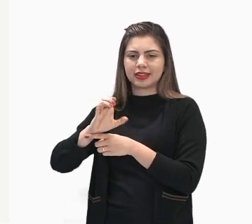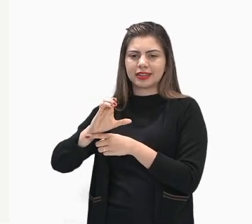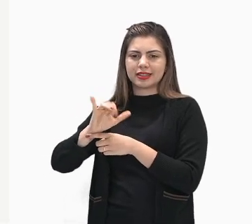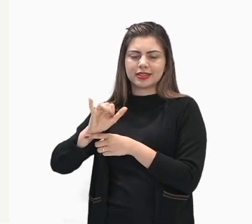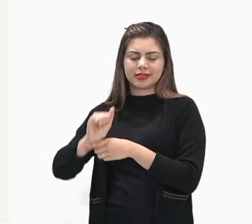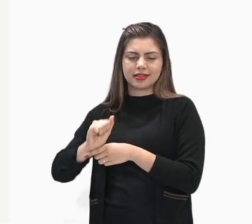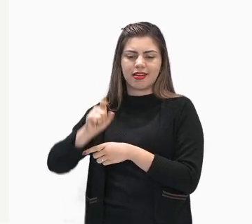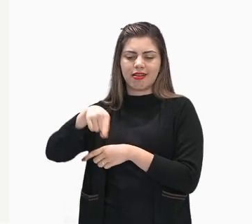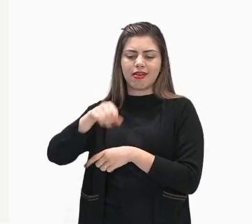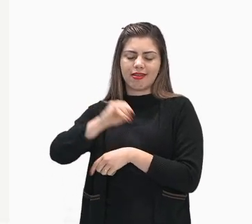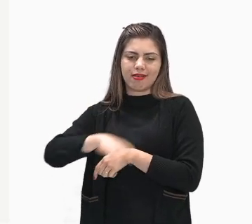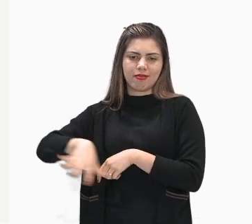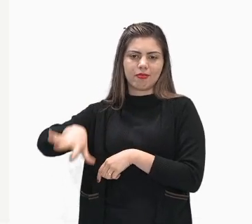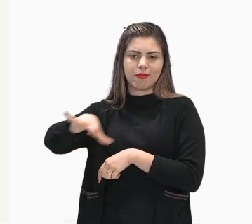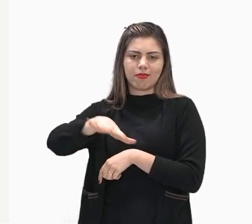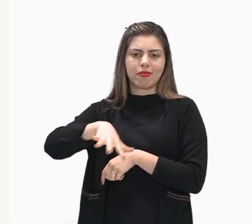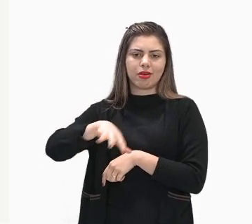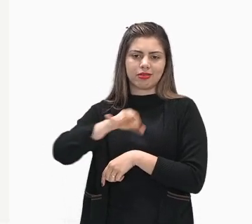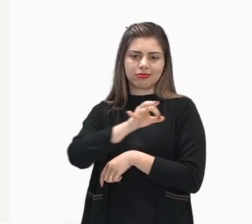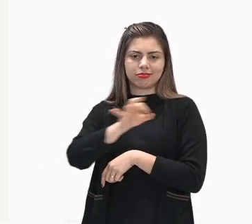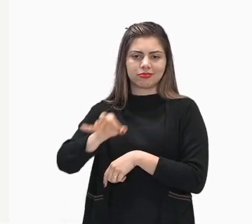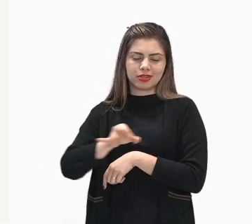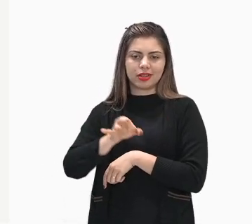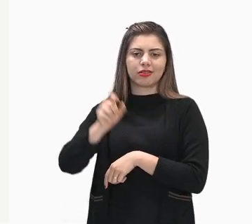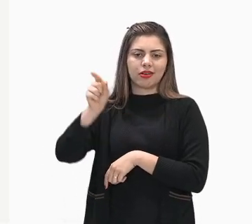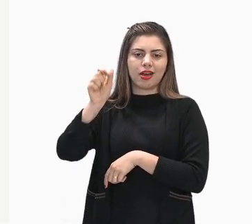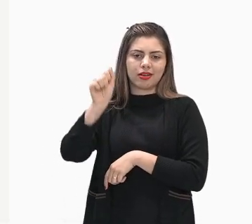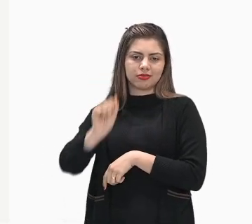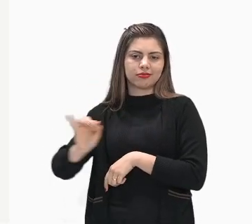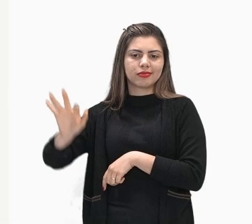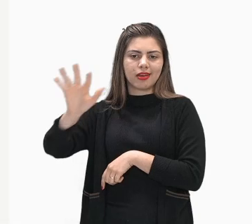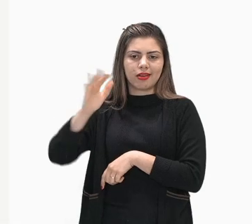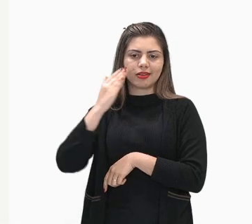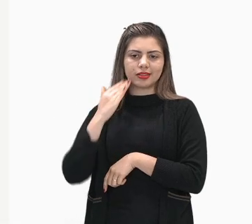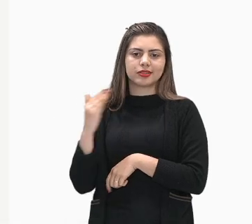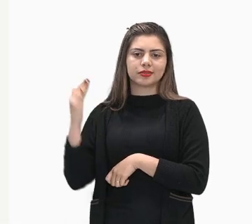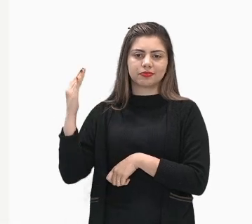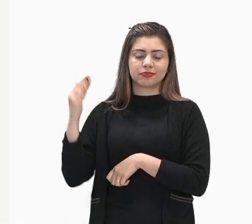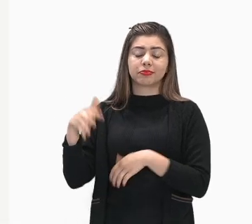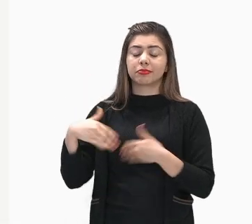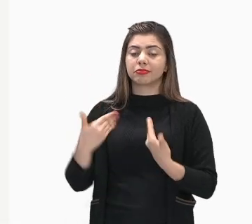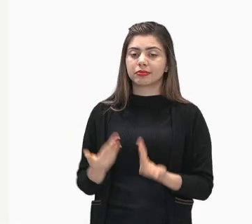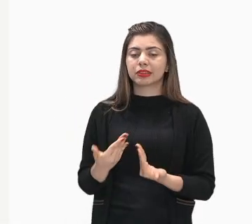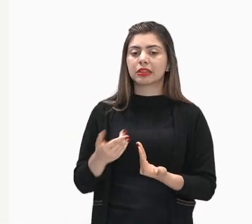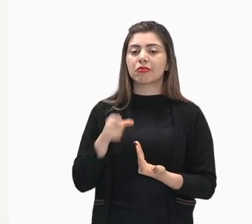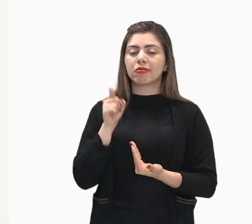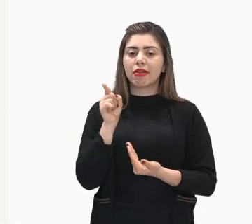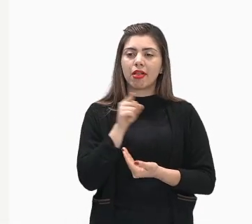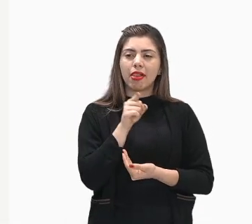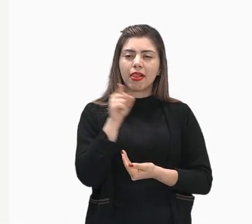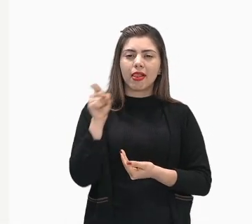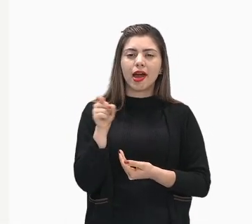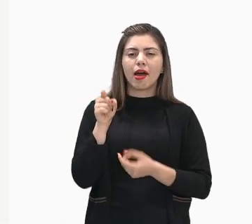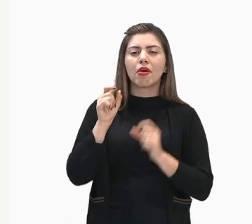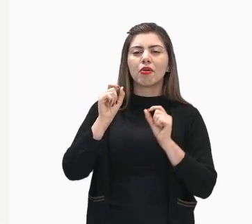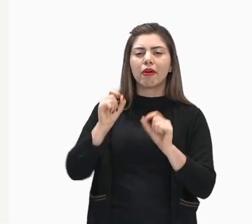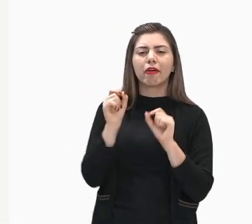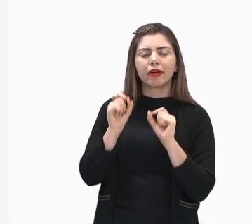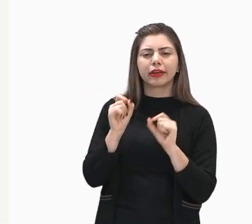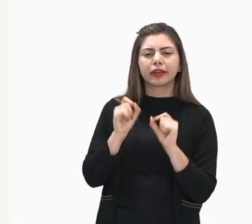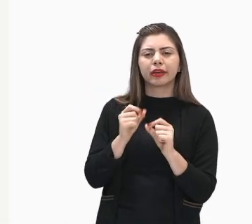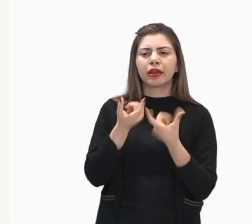Essa região da Ásia, tá certo? Tanto que os gregos foram dos primeiros a observar